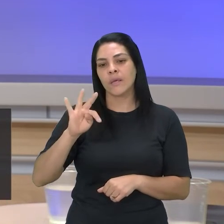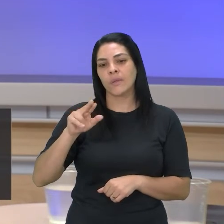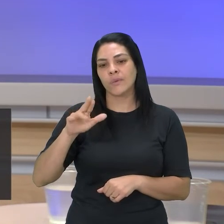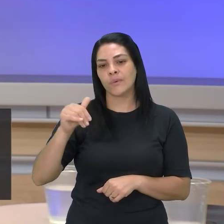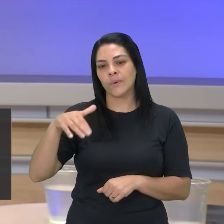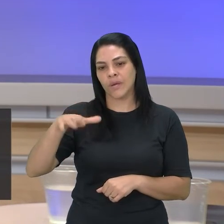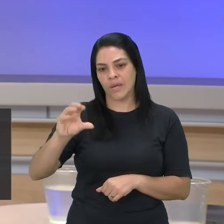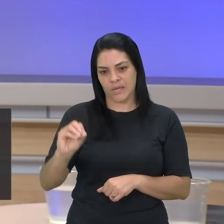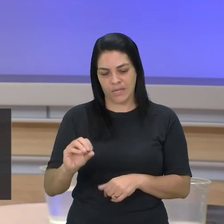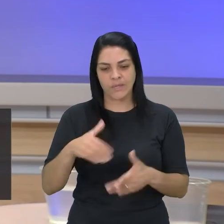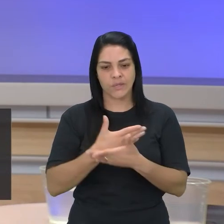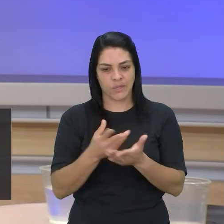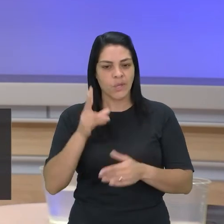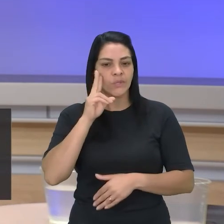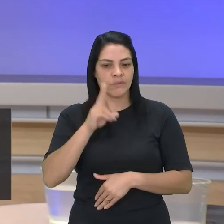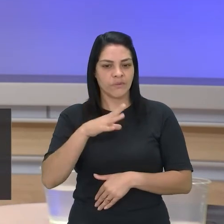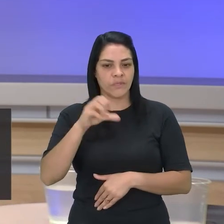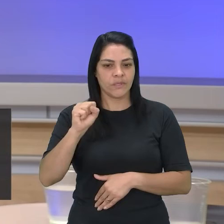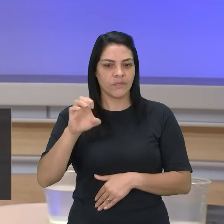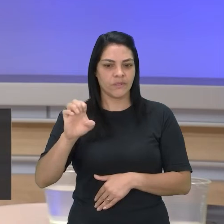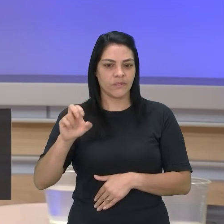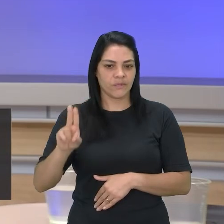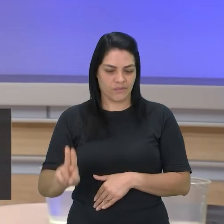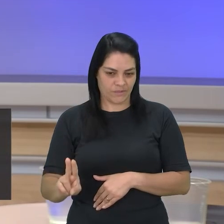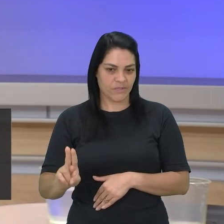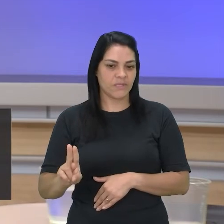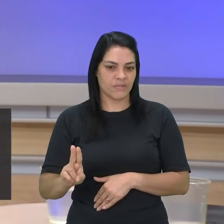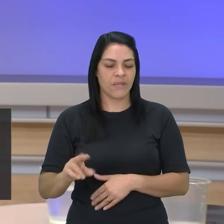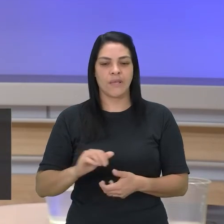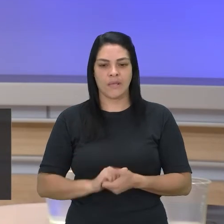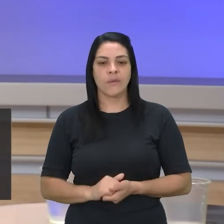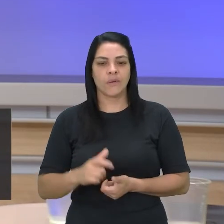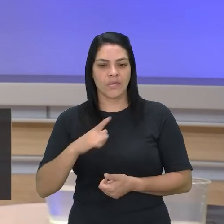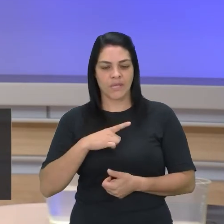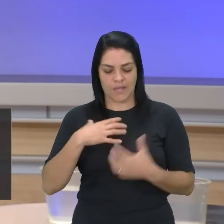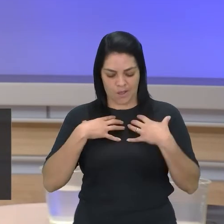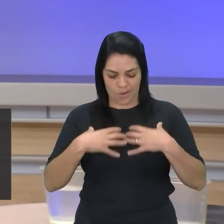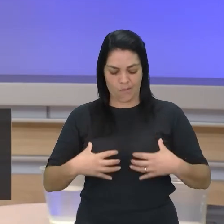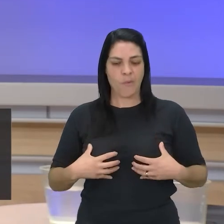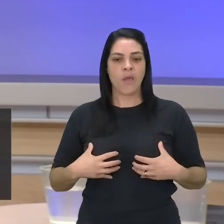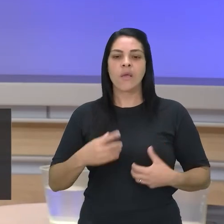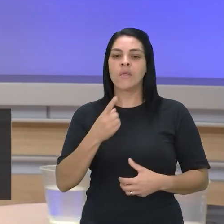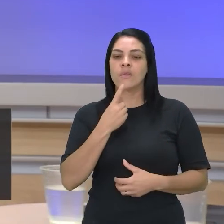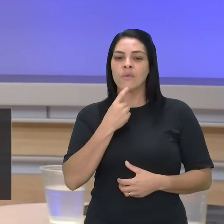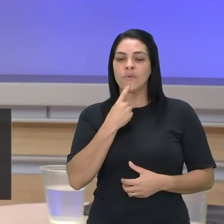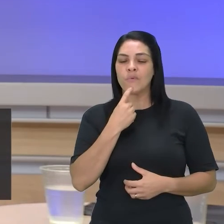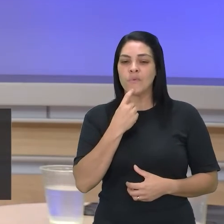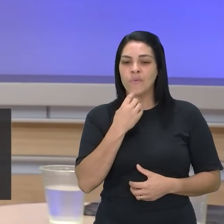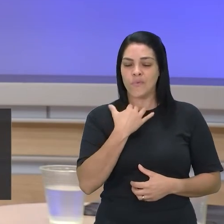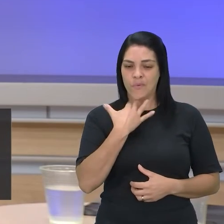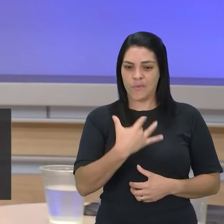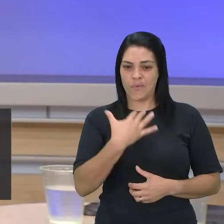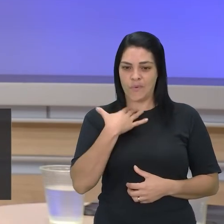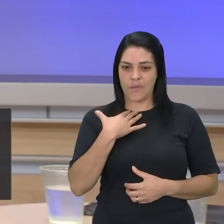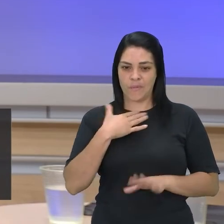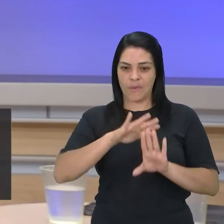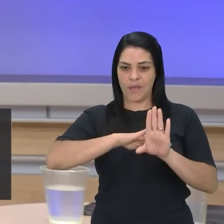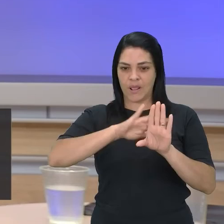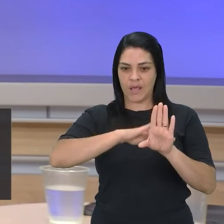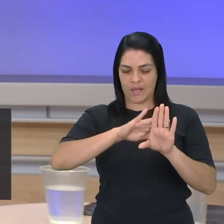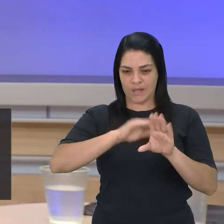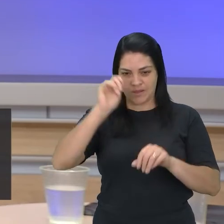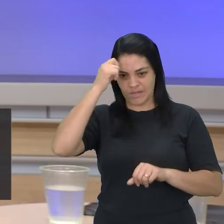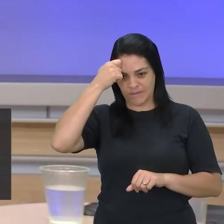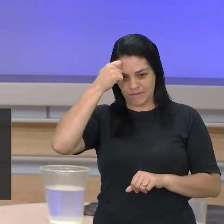Cidade Dutra. Poxa, que legal! Aquele tucano que tem o peito vermelho, né? As costas pretas, muito bonito. E essa